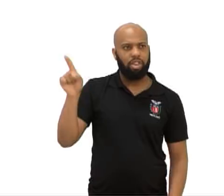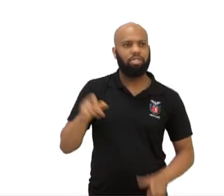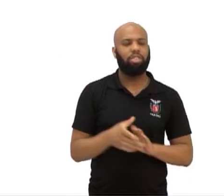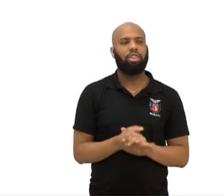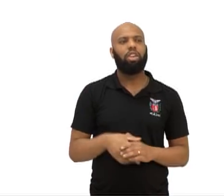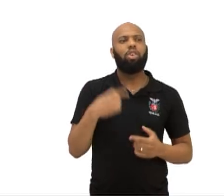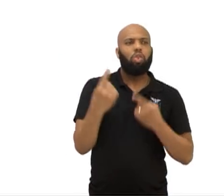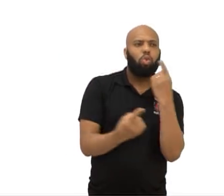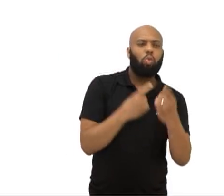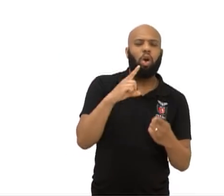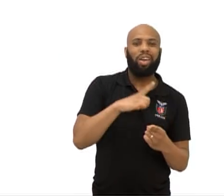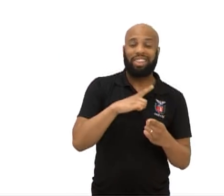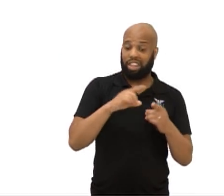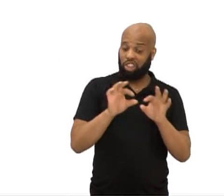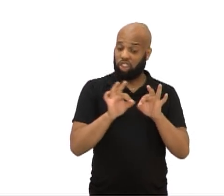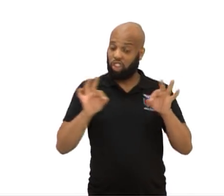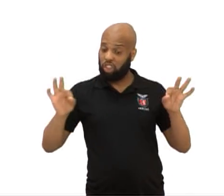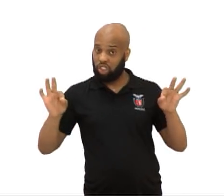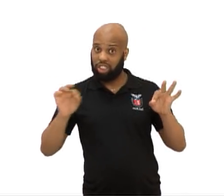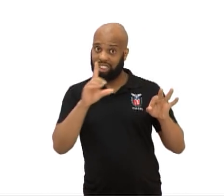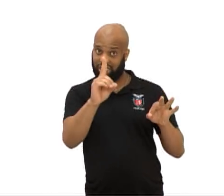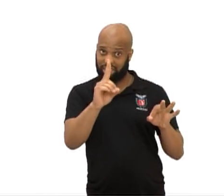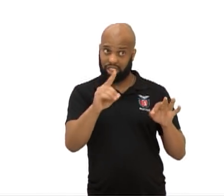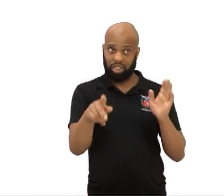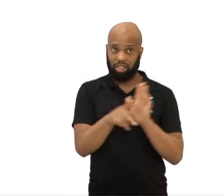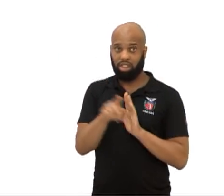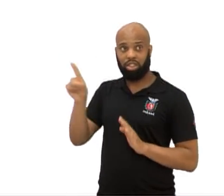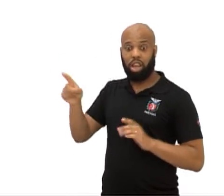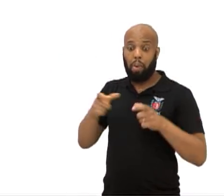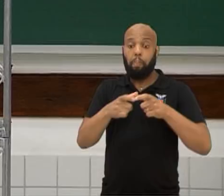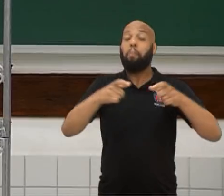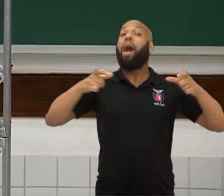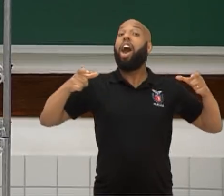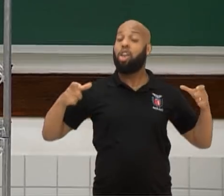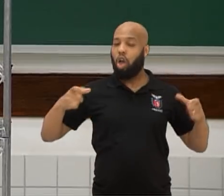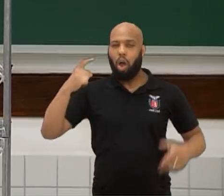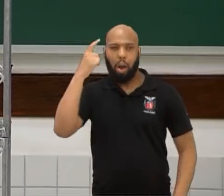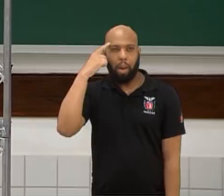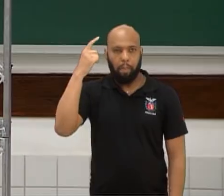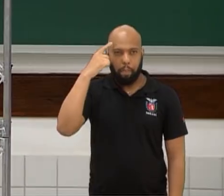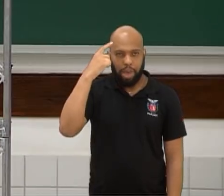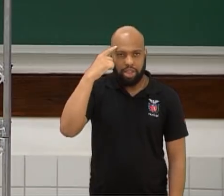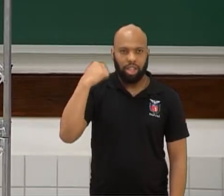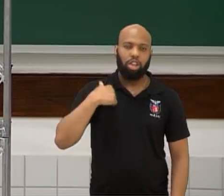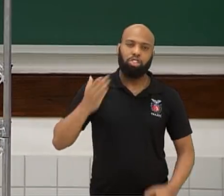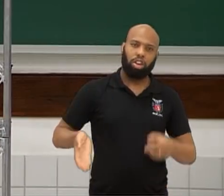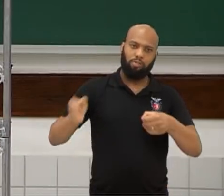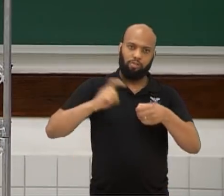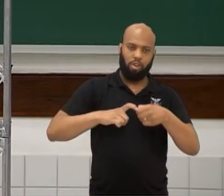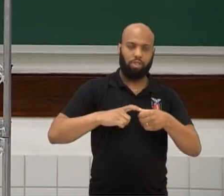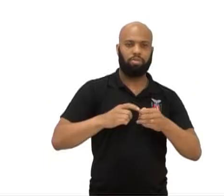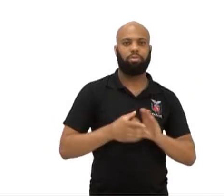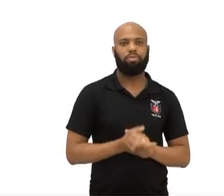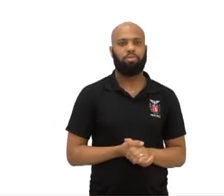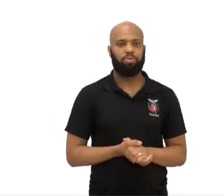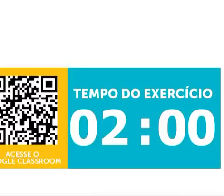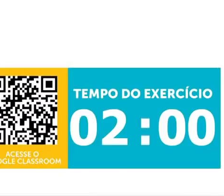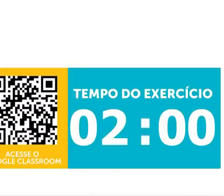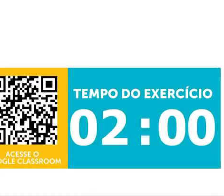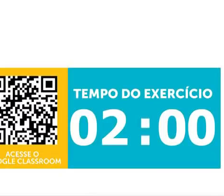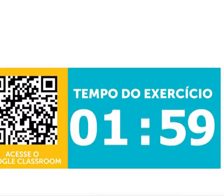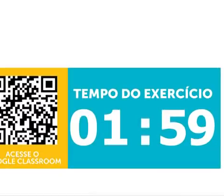aqui. Qual é o diâmetro da circunferência maior? Pensem lá um pouquinho que nós já voltamos.